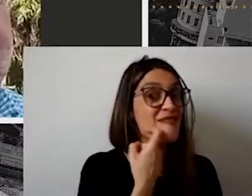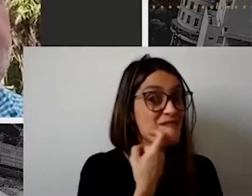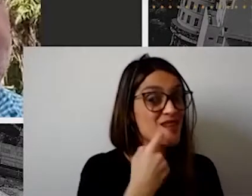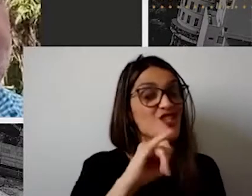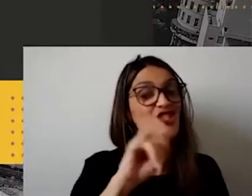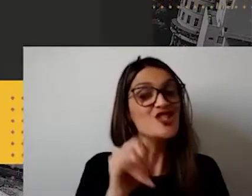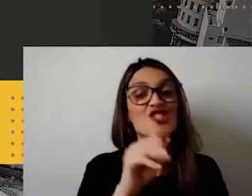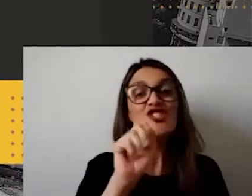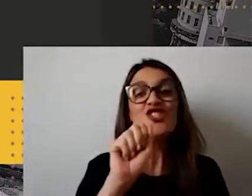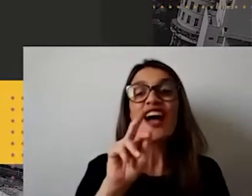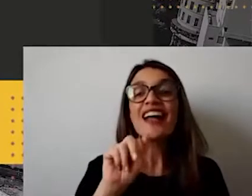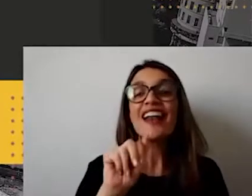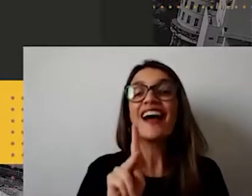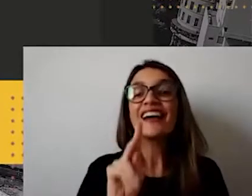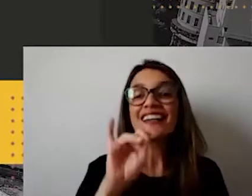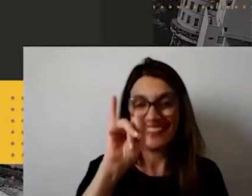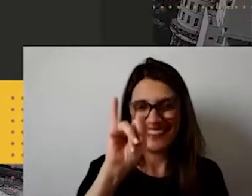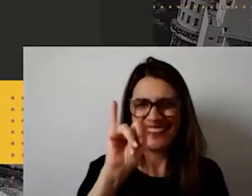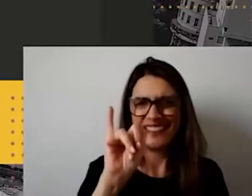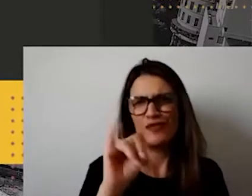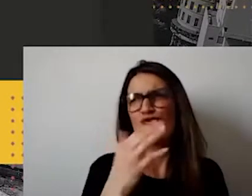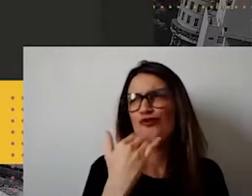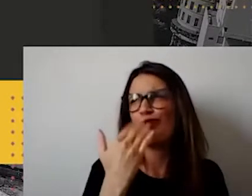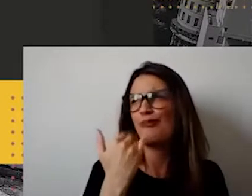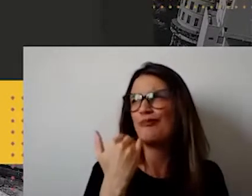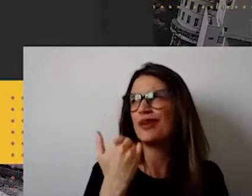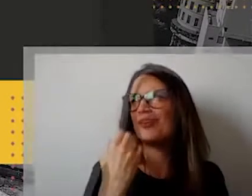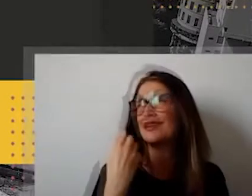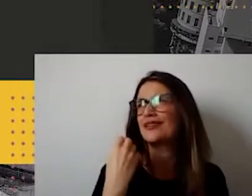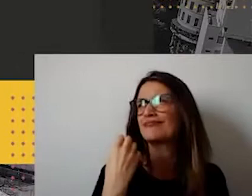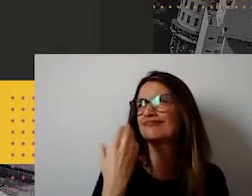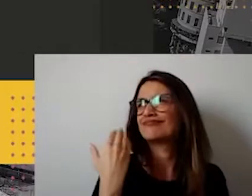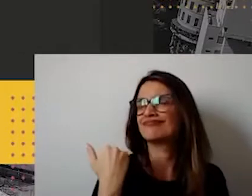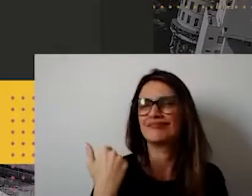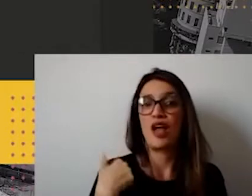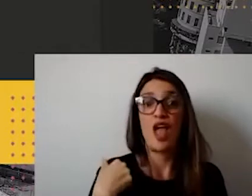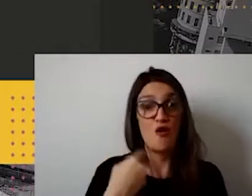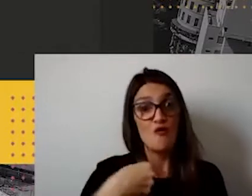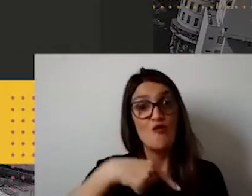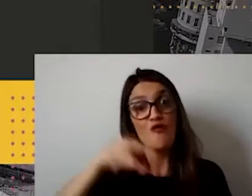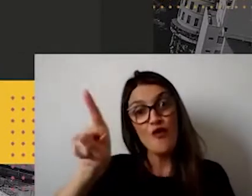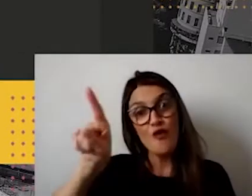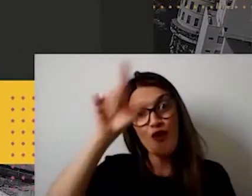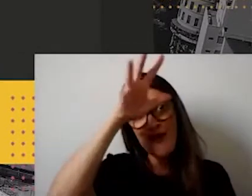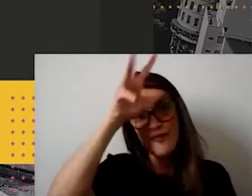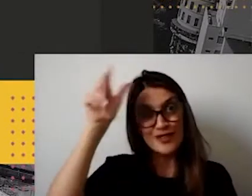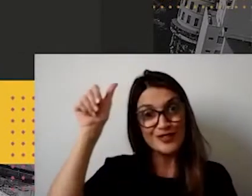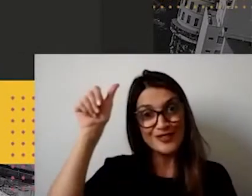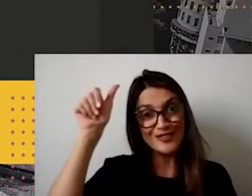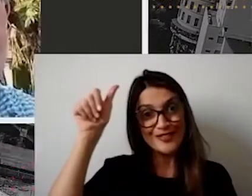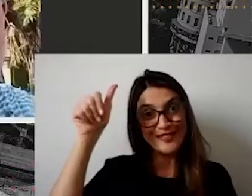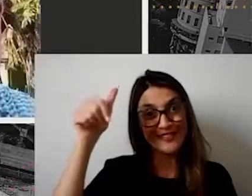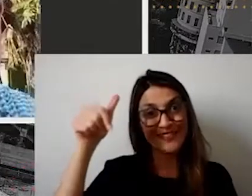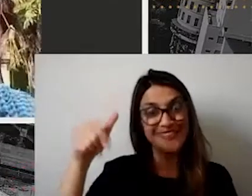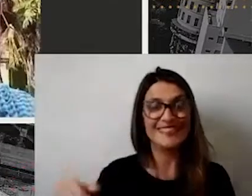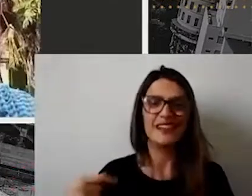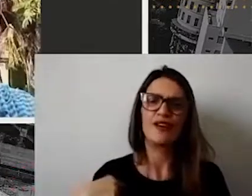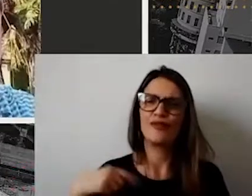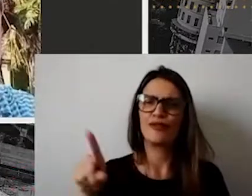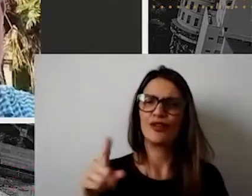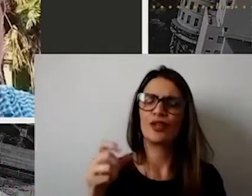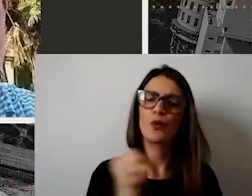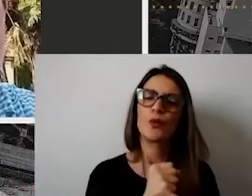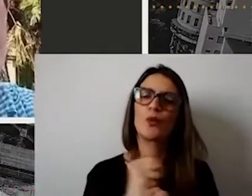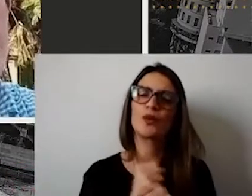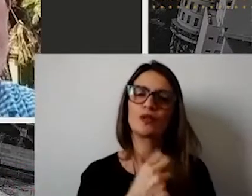O jaraqui. Eu devo ter comido quando eu fui para a Amazônia, porque eu estou doida para voltar e ficar por lá. Então, eu estive lá em 2018,